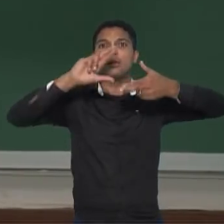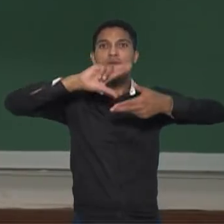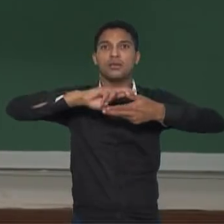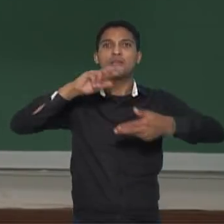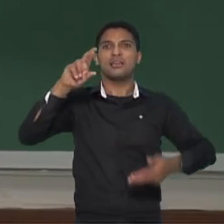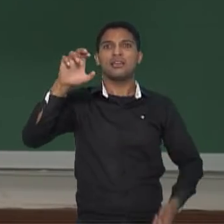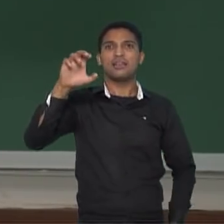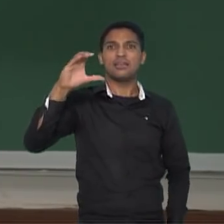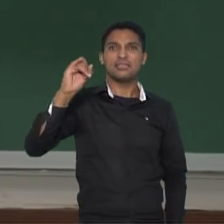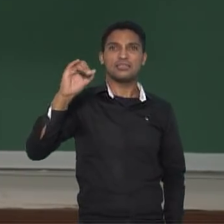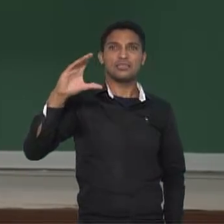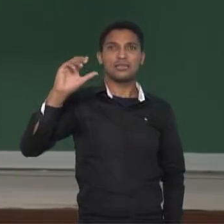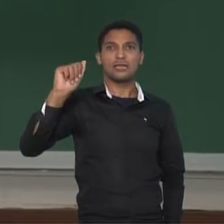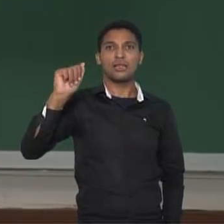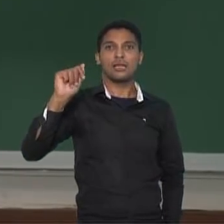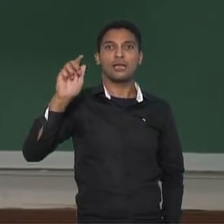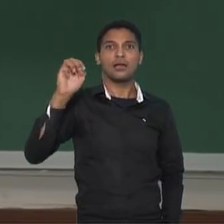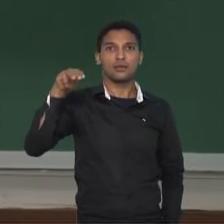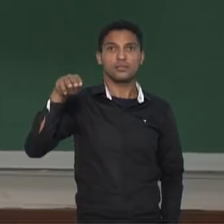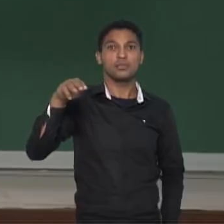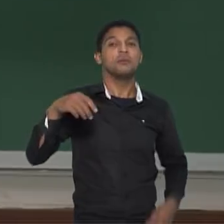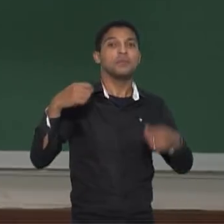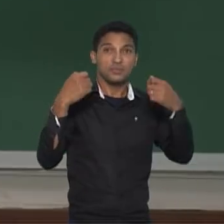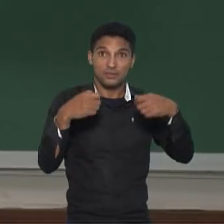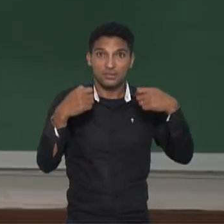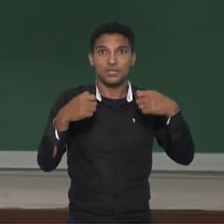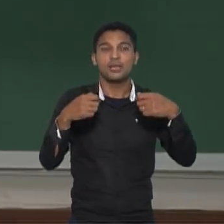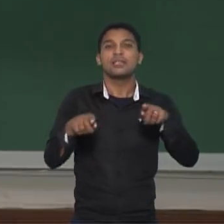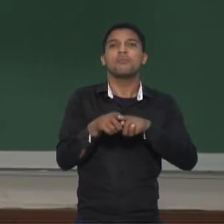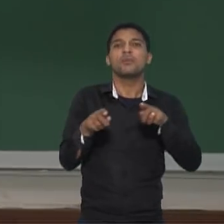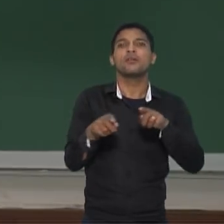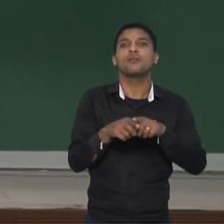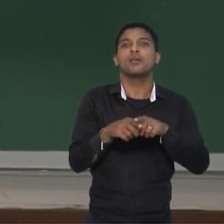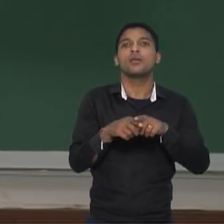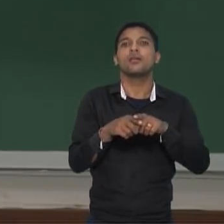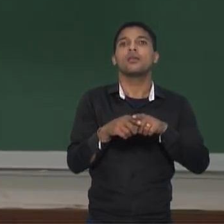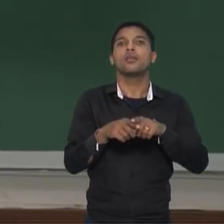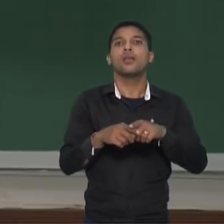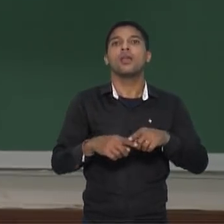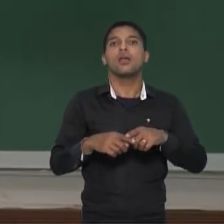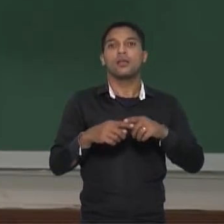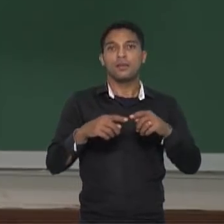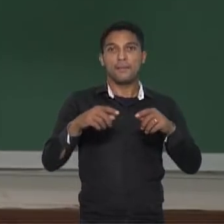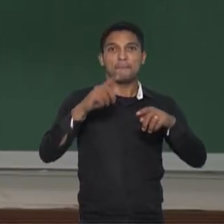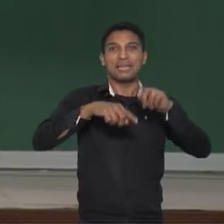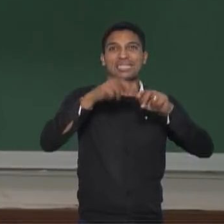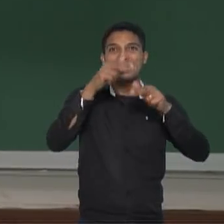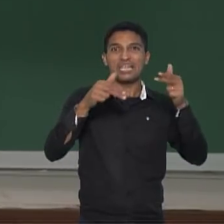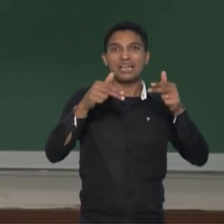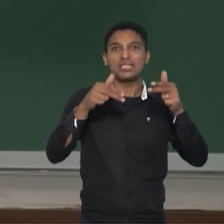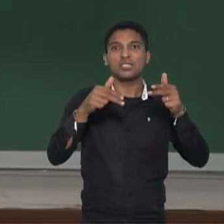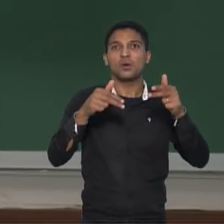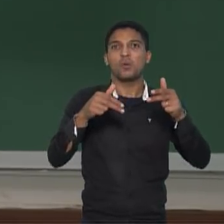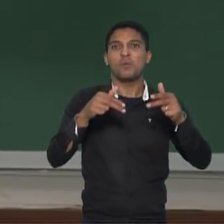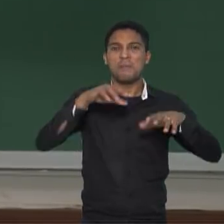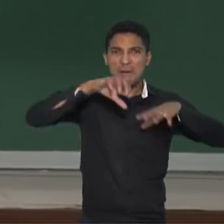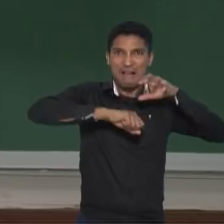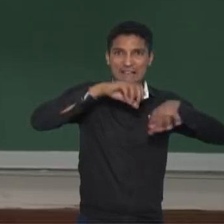atrelado a gente, que são práticas, né? De reduzir o desperdício, reaproveitar materiais e tudo